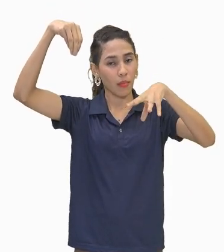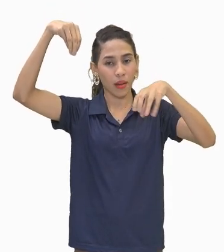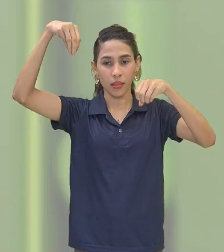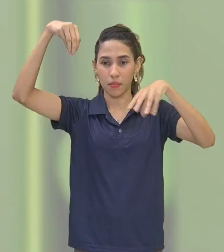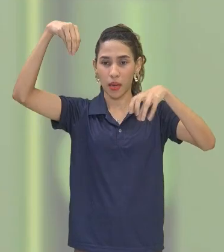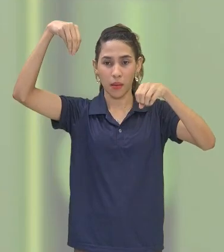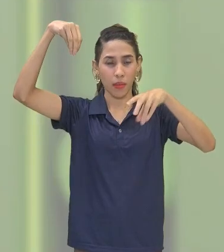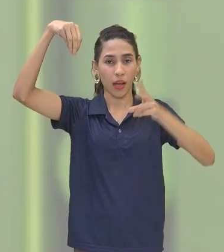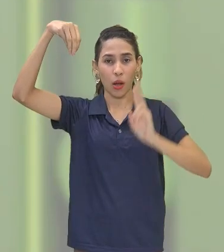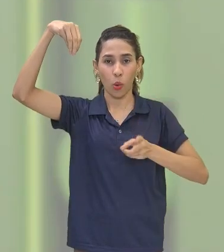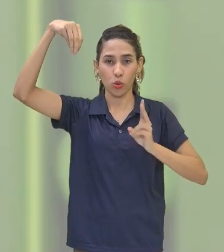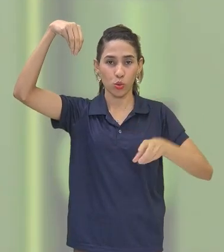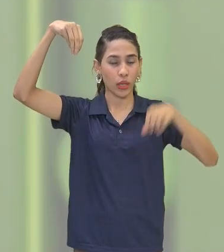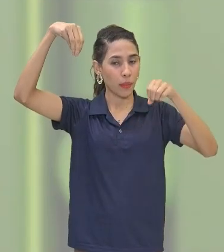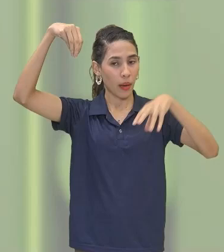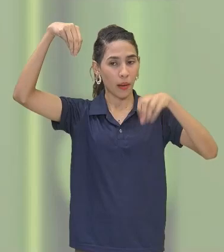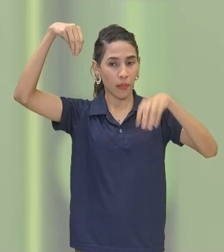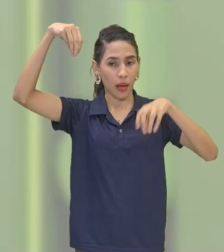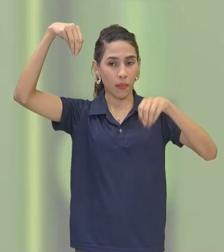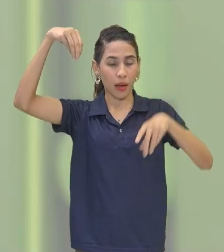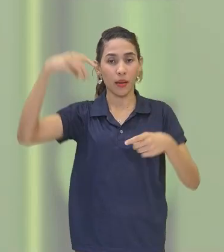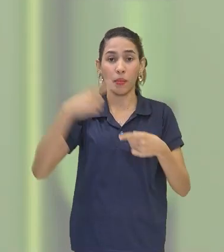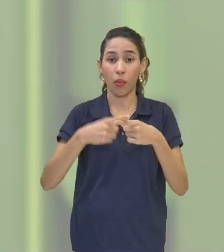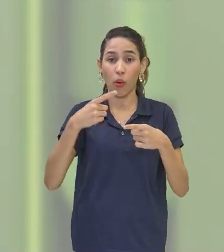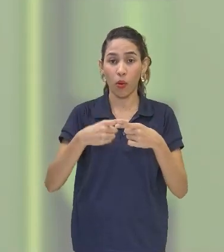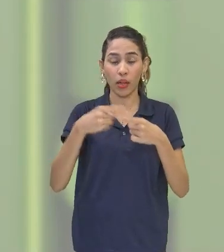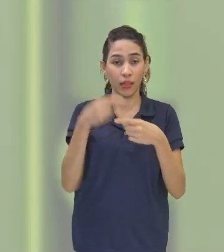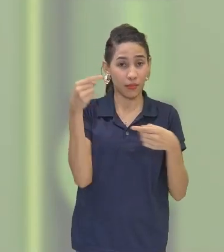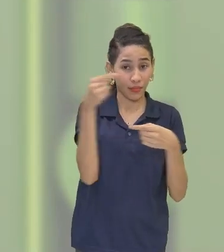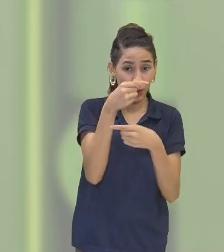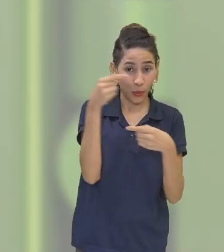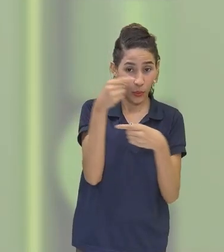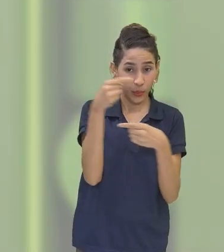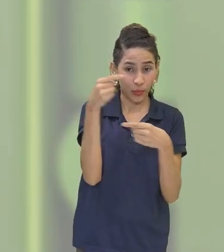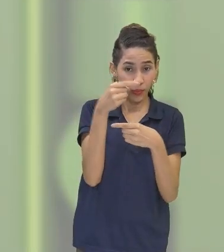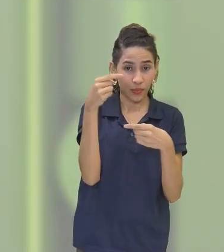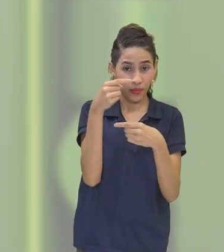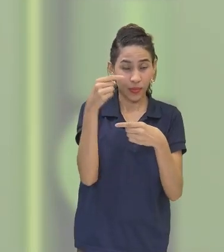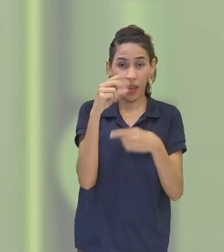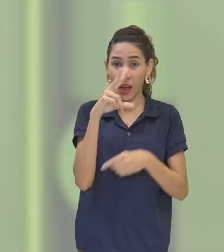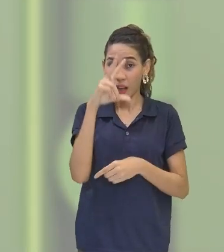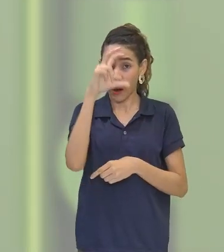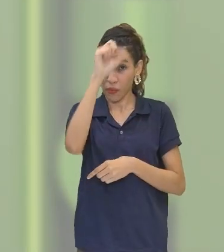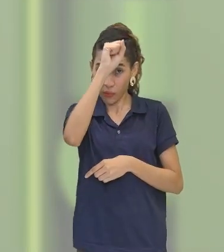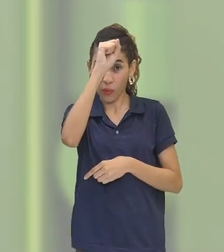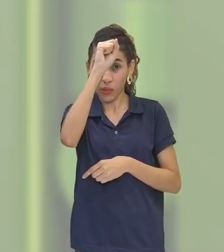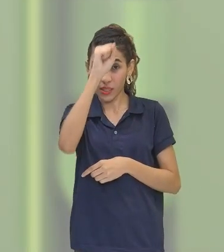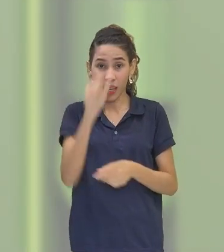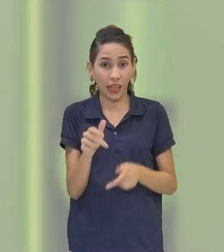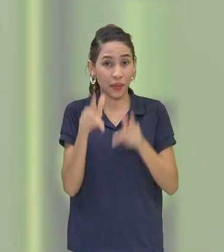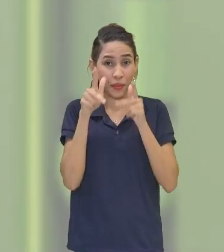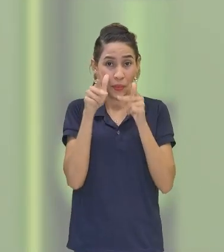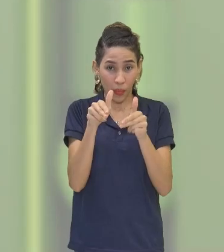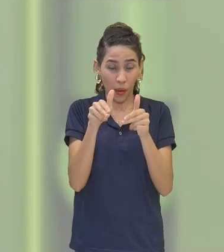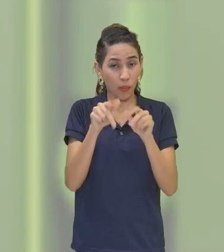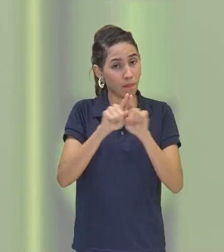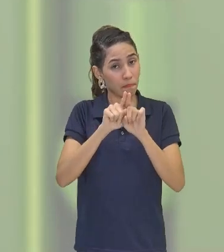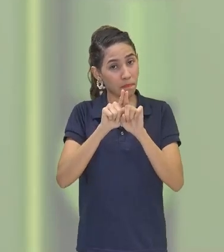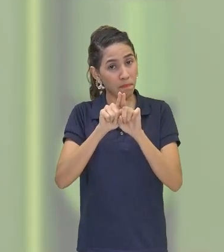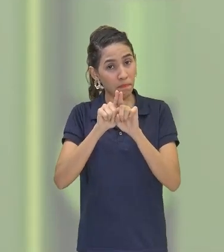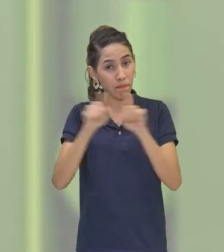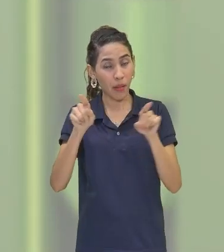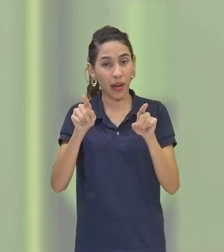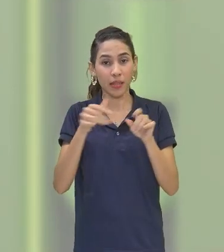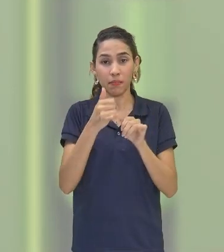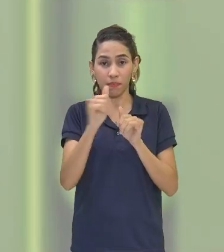a tensão é a mesma, mas a corrente é dividida. Dando continuidade, qual é a